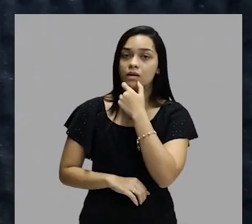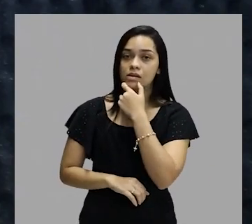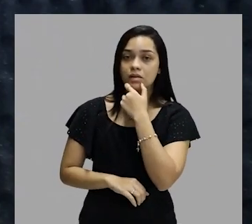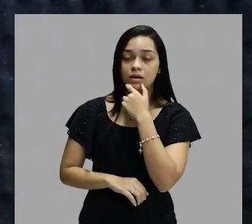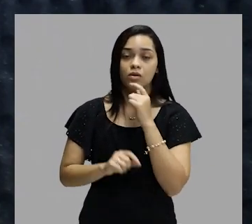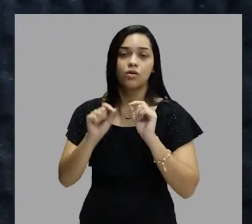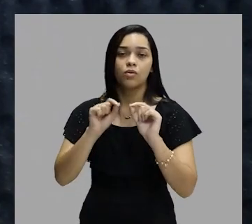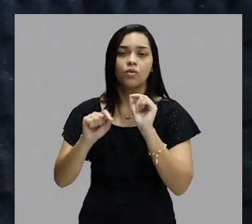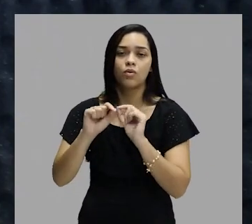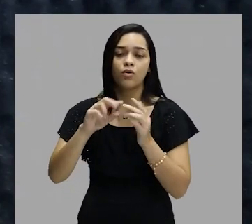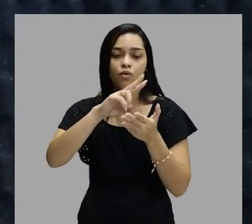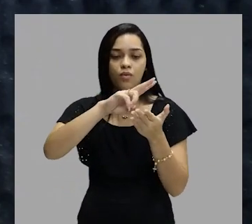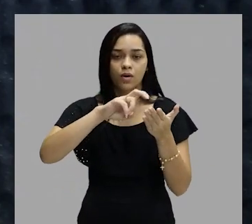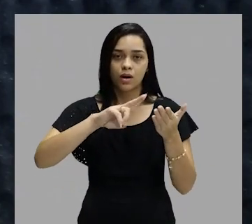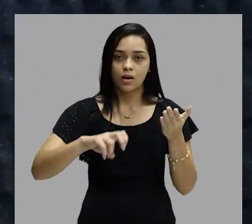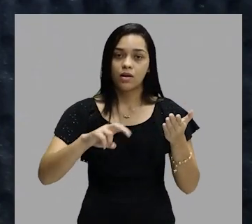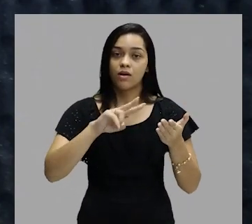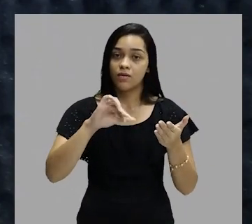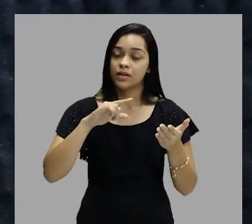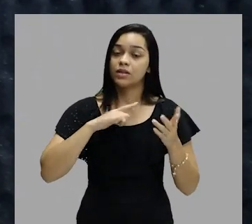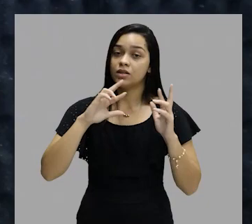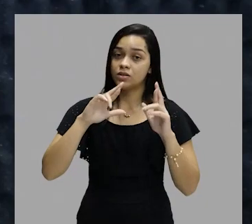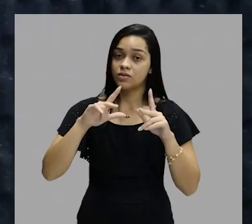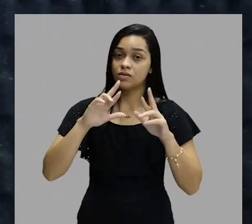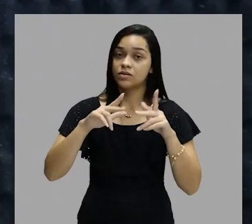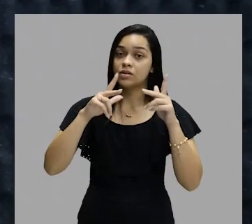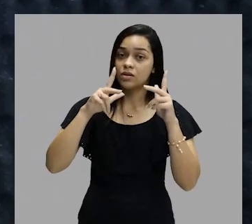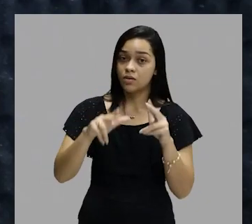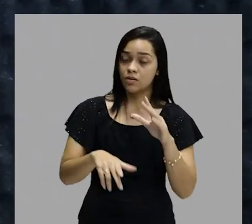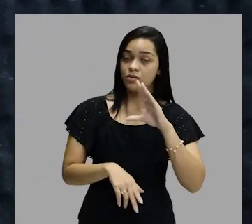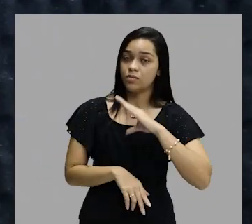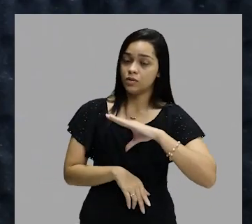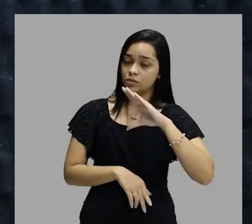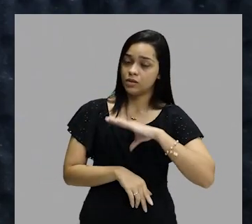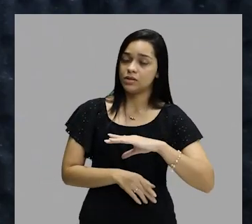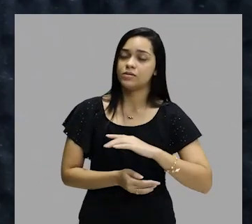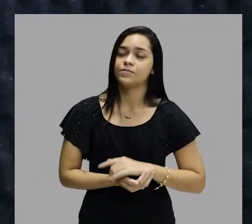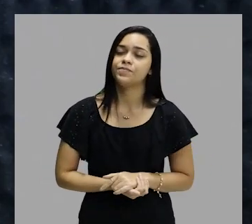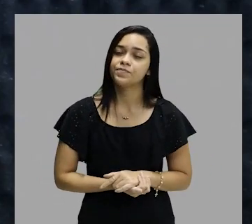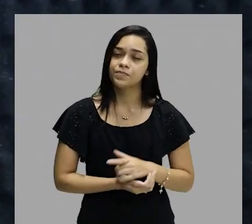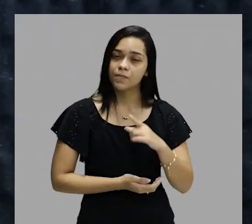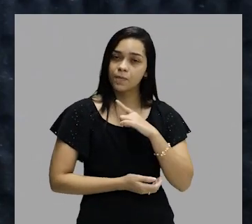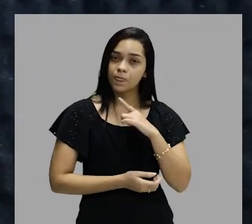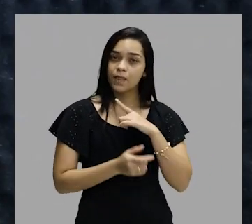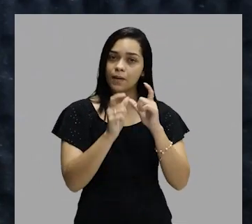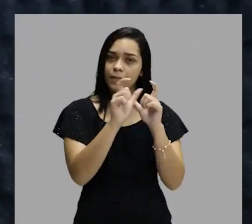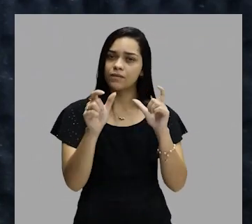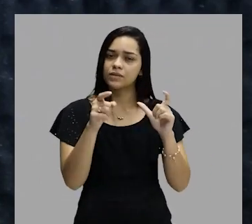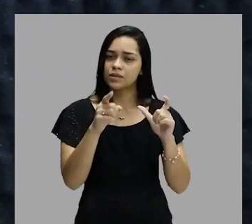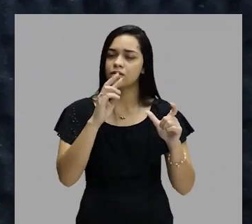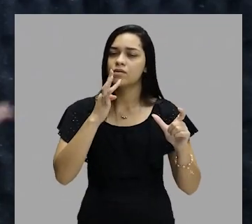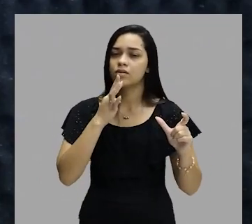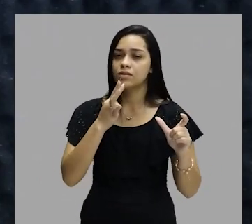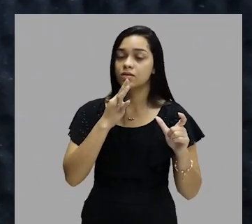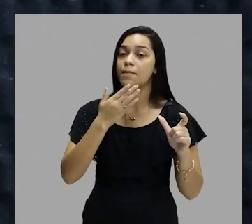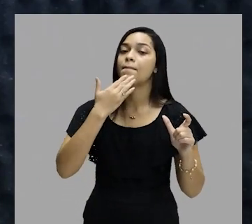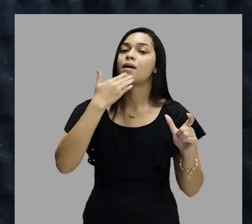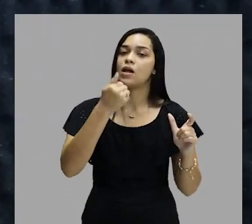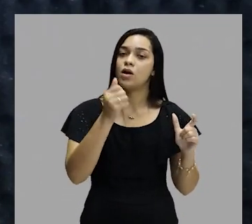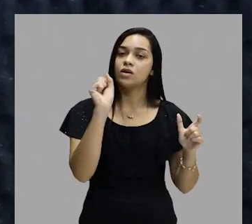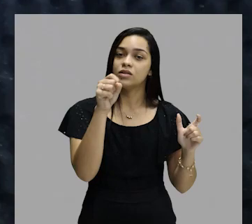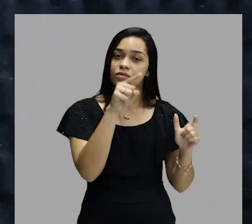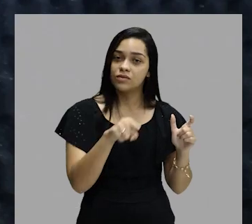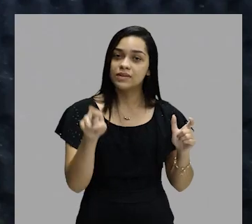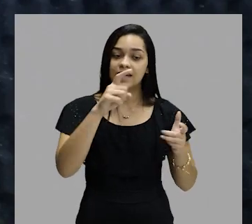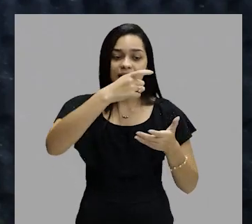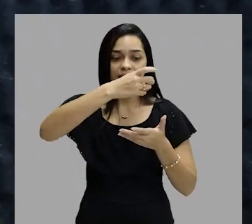o vocabulário vai fazer diferença, assim como faz em língua portuguesa. Quanto mais palavras você conhecer, melhor vai ser para você